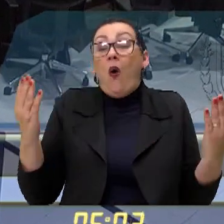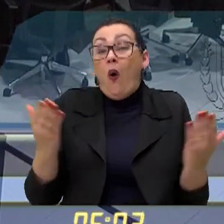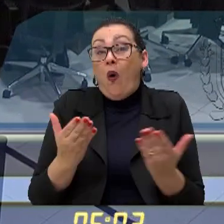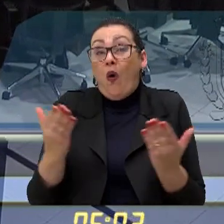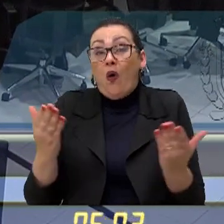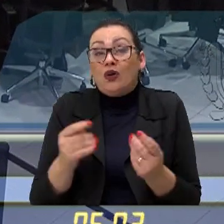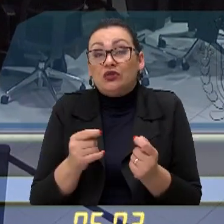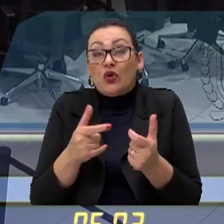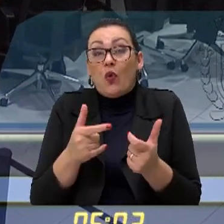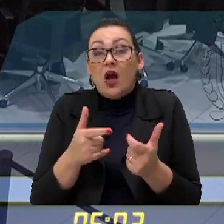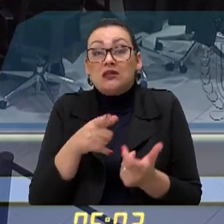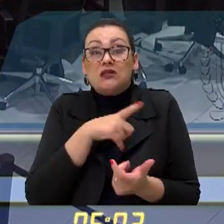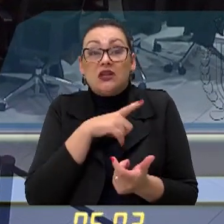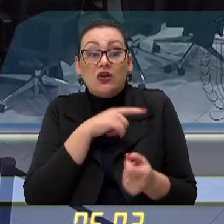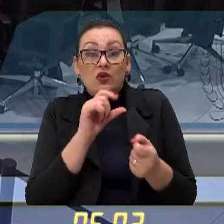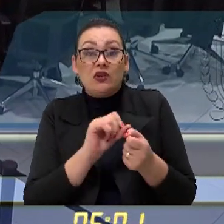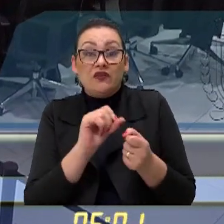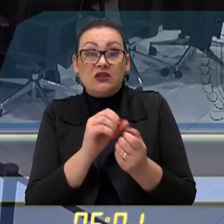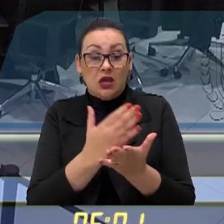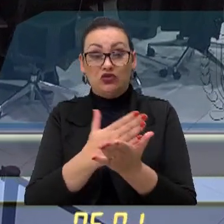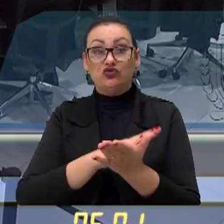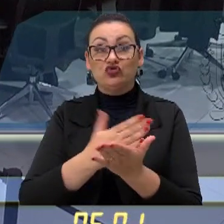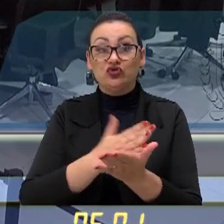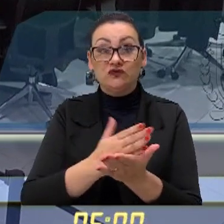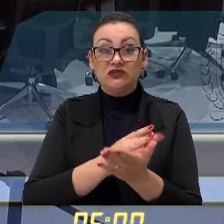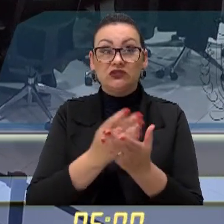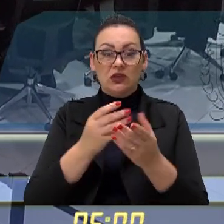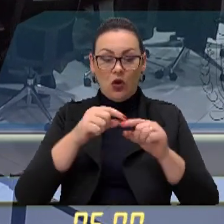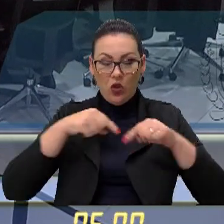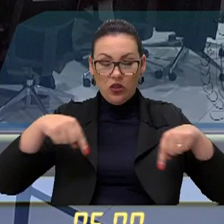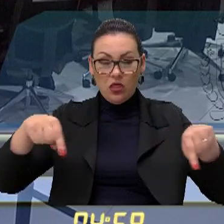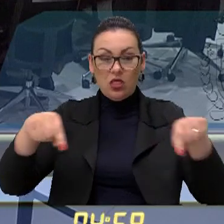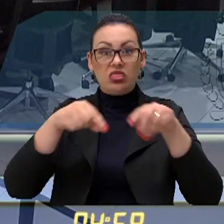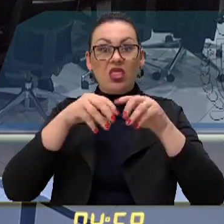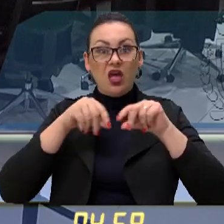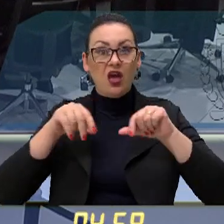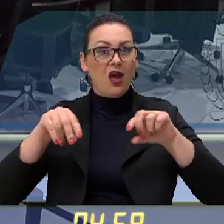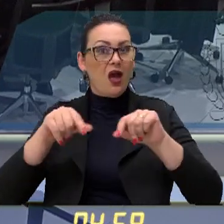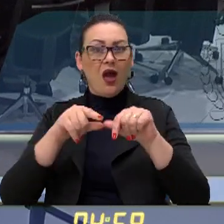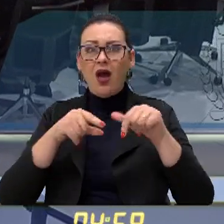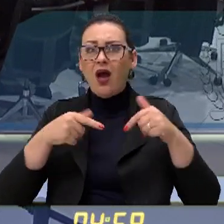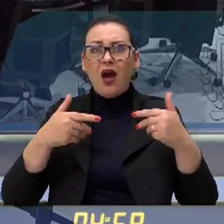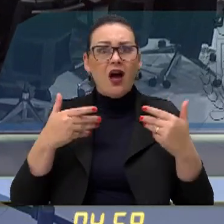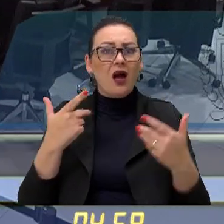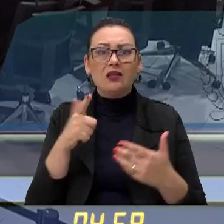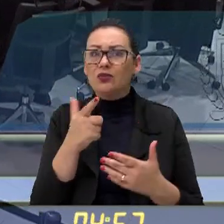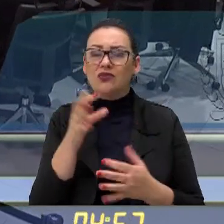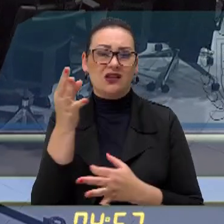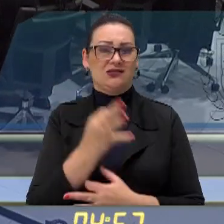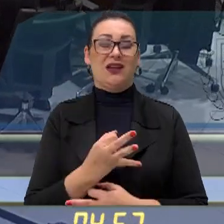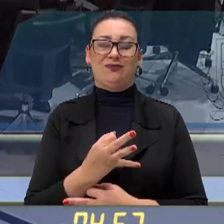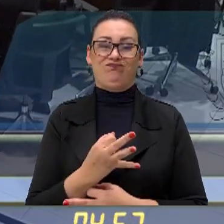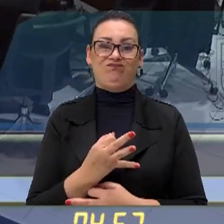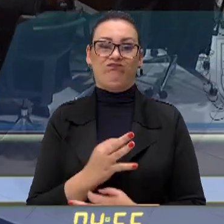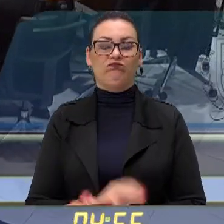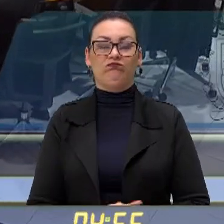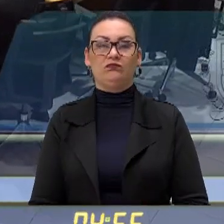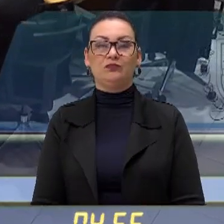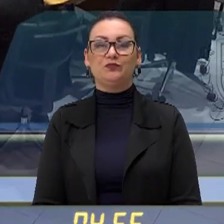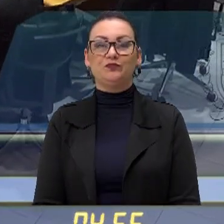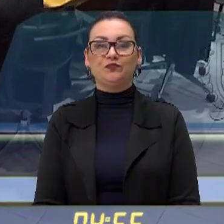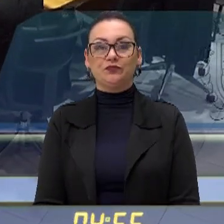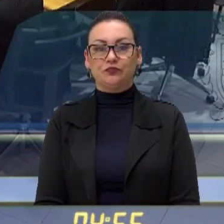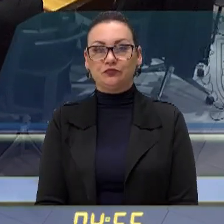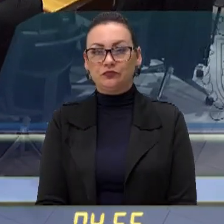hoje praticamente vocês teriam que fazer a divisão das suas propriedades, o que é completamente irracional.